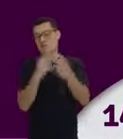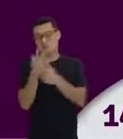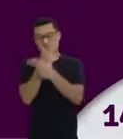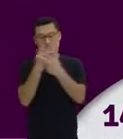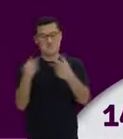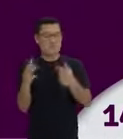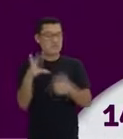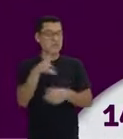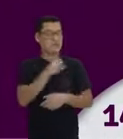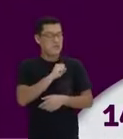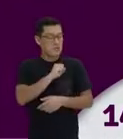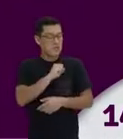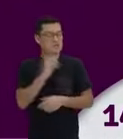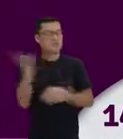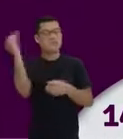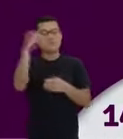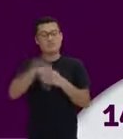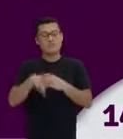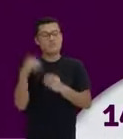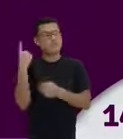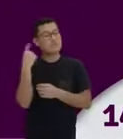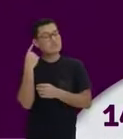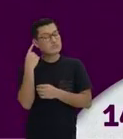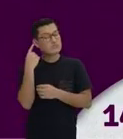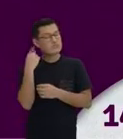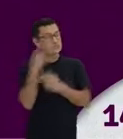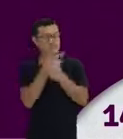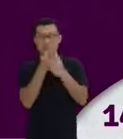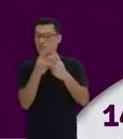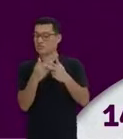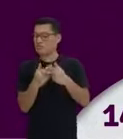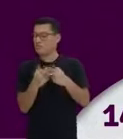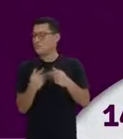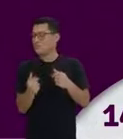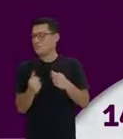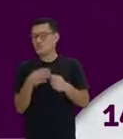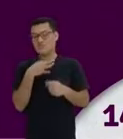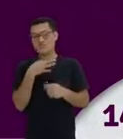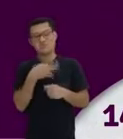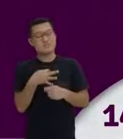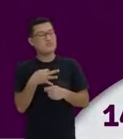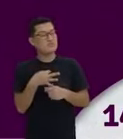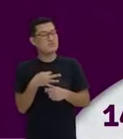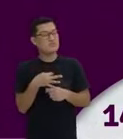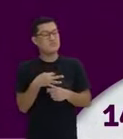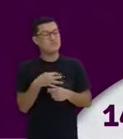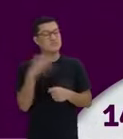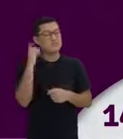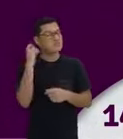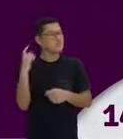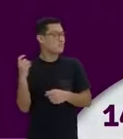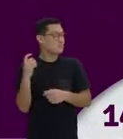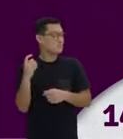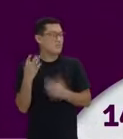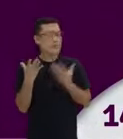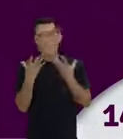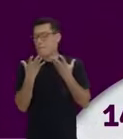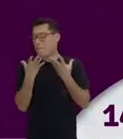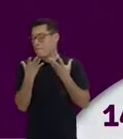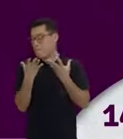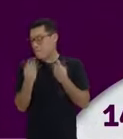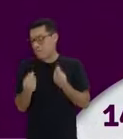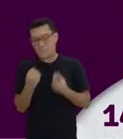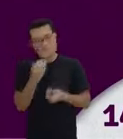que vai suar bem nos meus ouvidos e tem outras coisas que vão ser considerada a ruído ou seja um som que não é muito